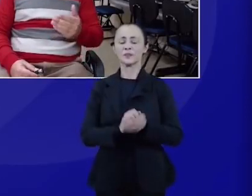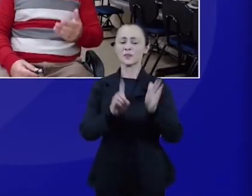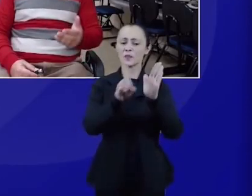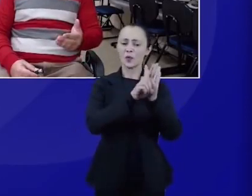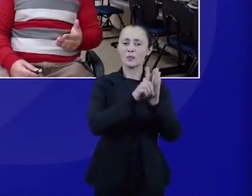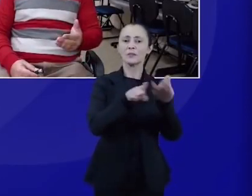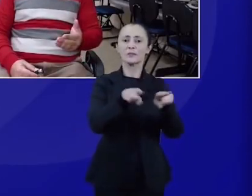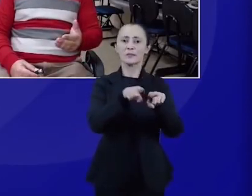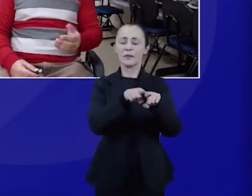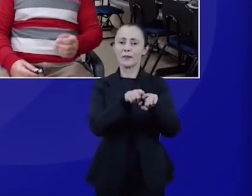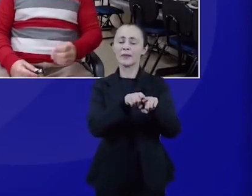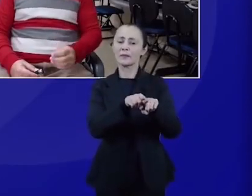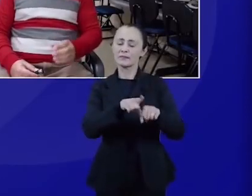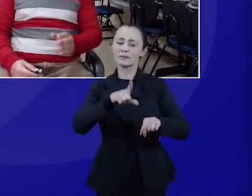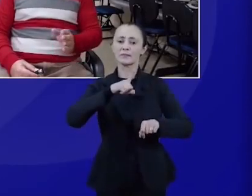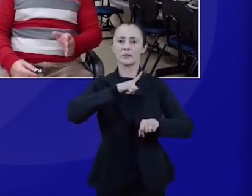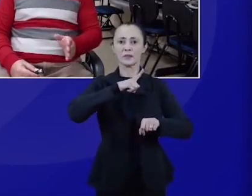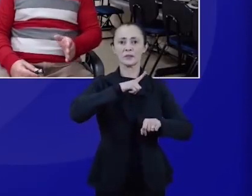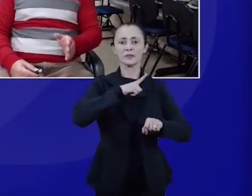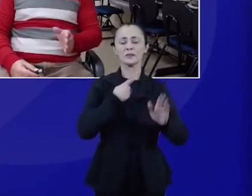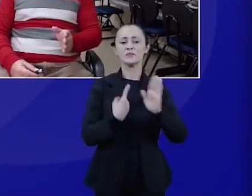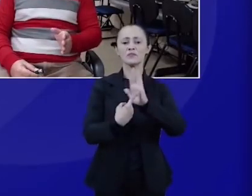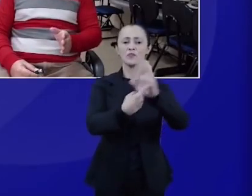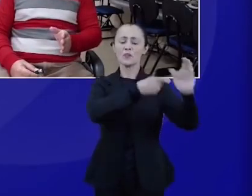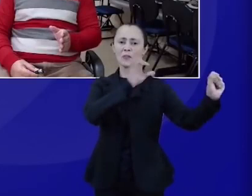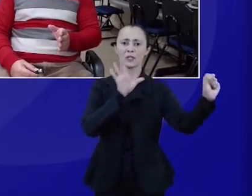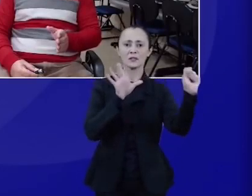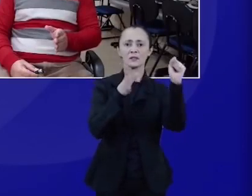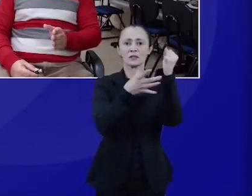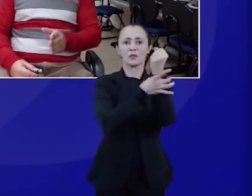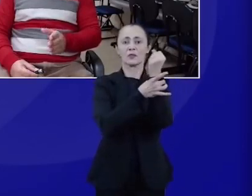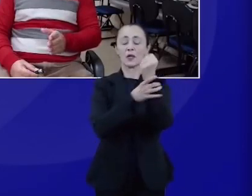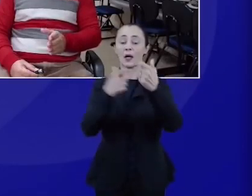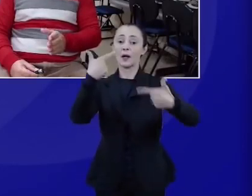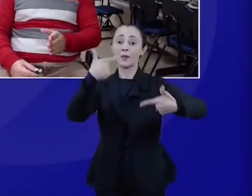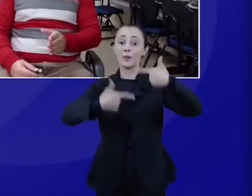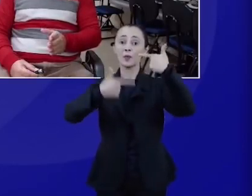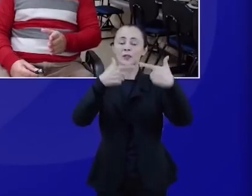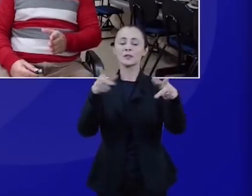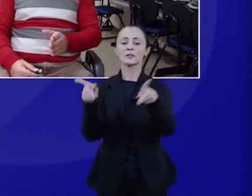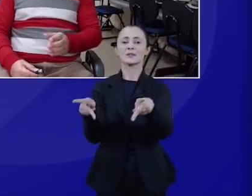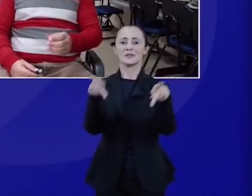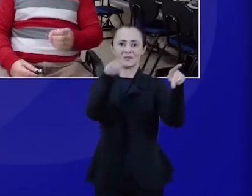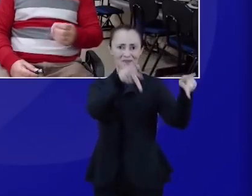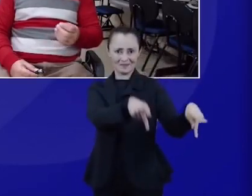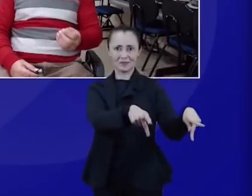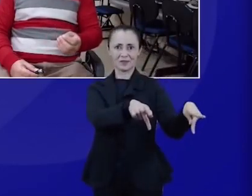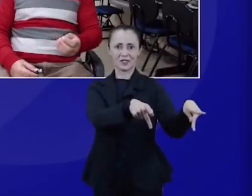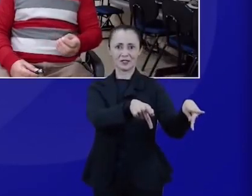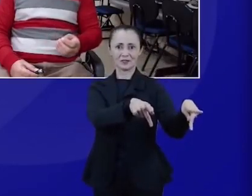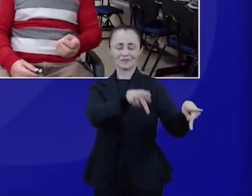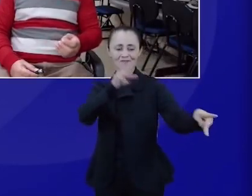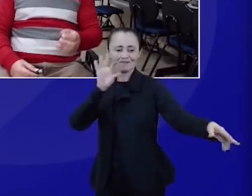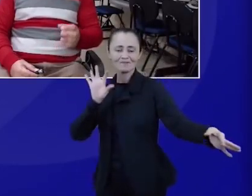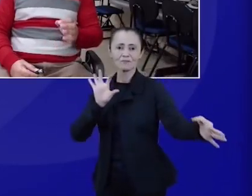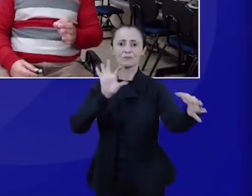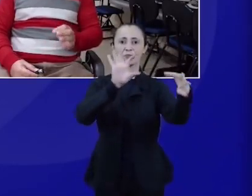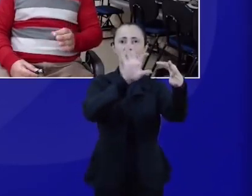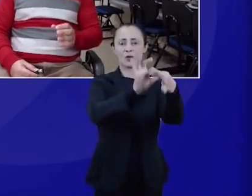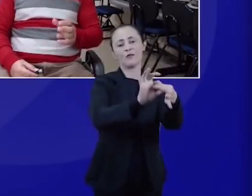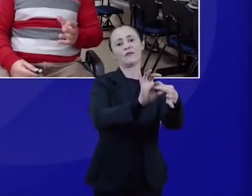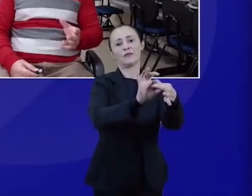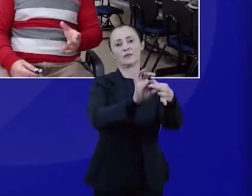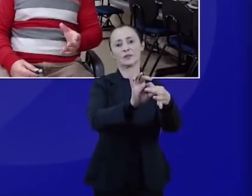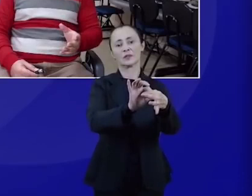ele apresenta, assegurados todas as políticas públicas em conformidade com